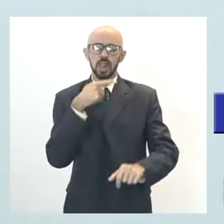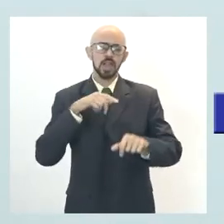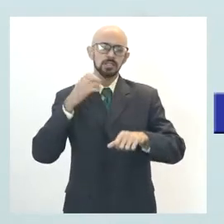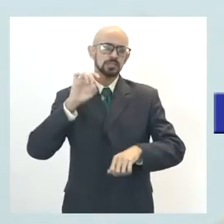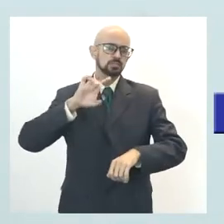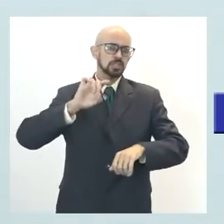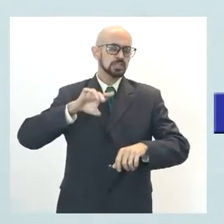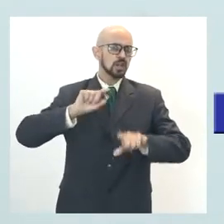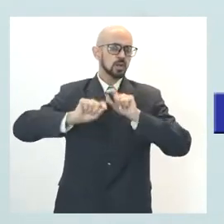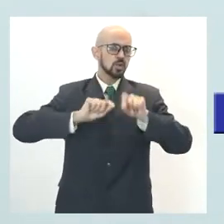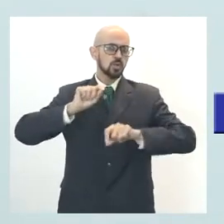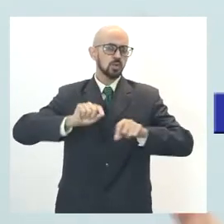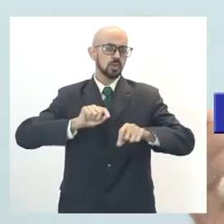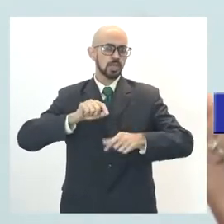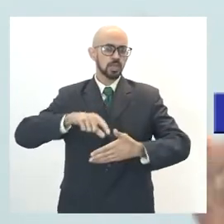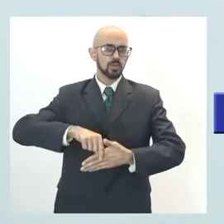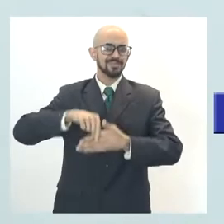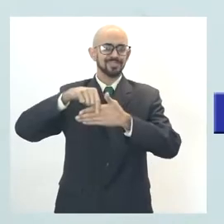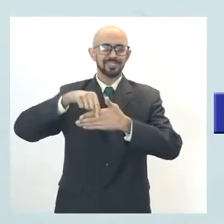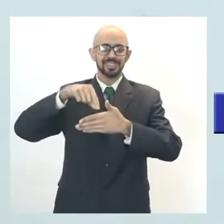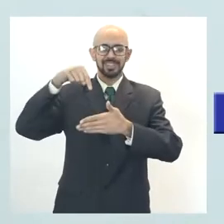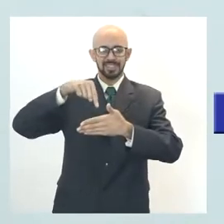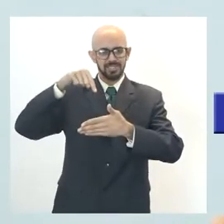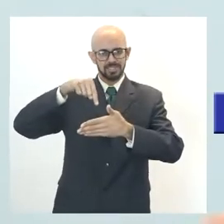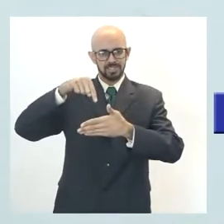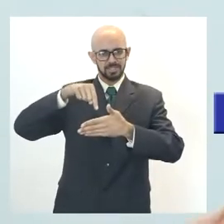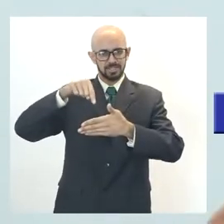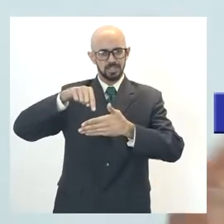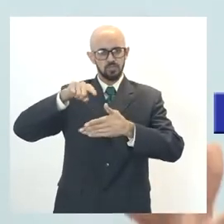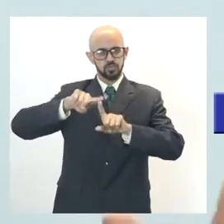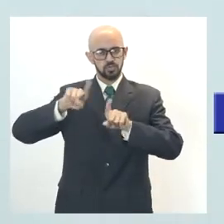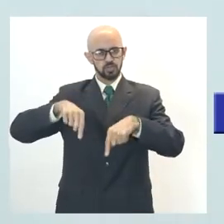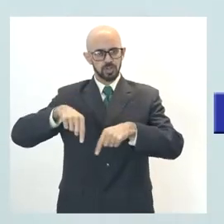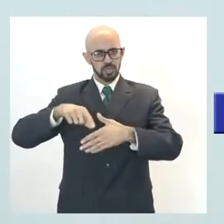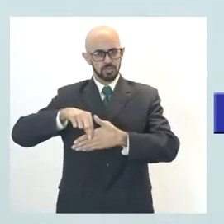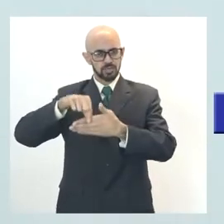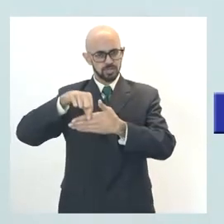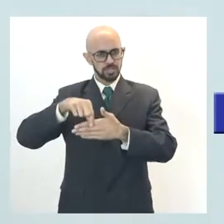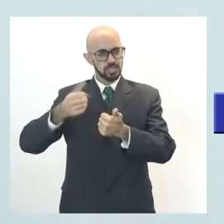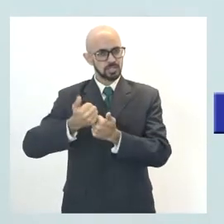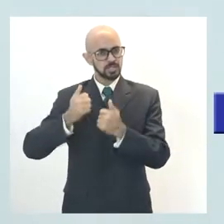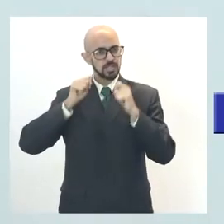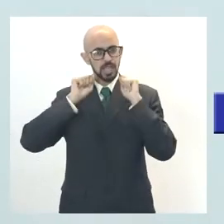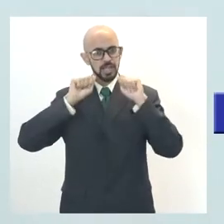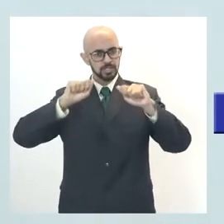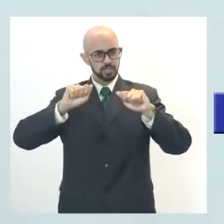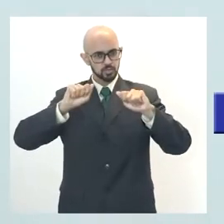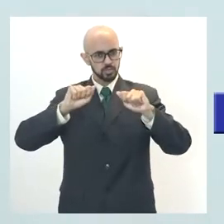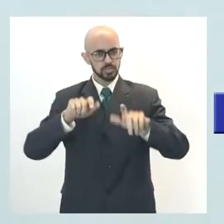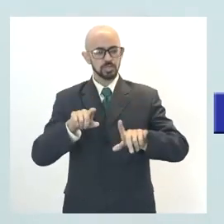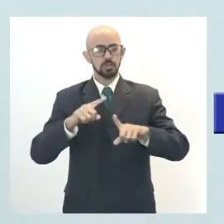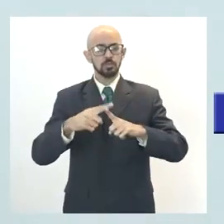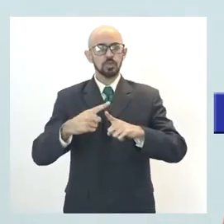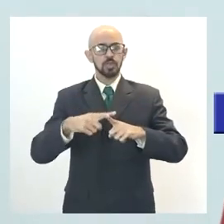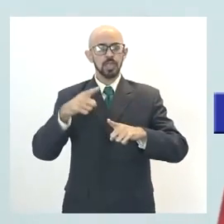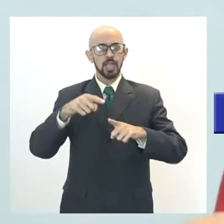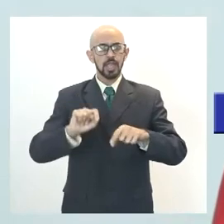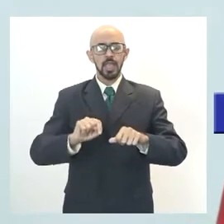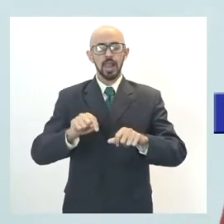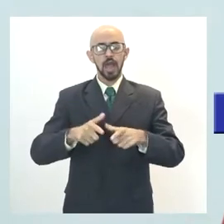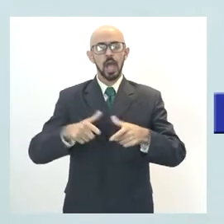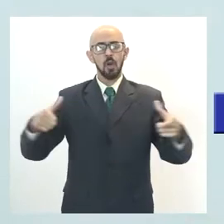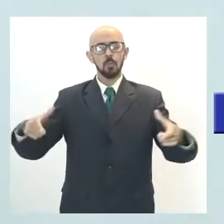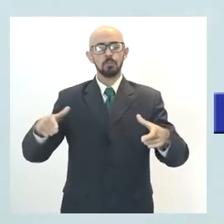preocupação com cargo de liderança por quê Porque e assessoramento porque ela amplia as possibilidades de livre nomeação